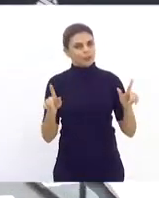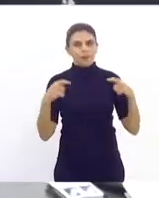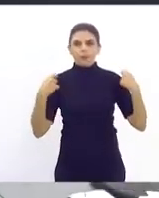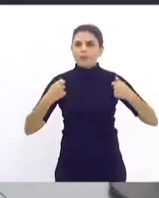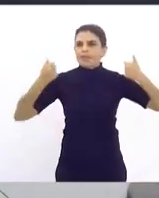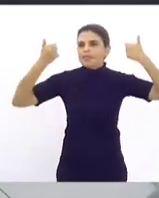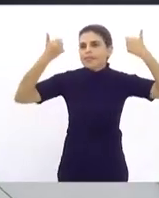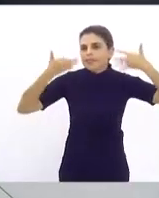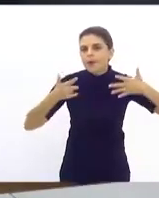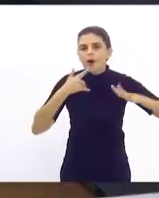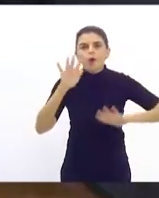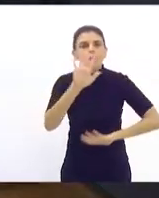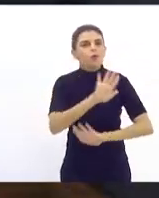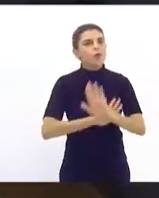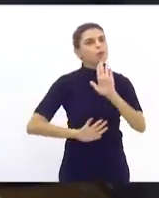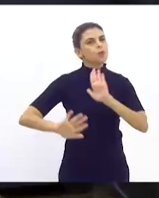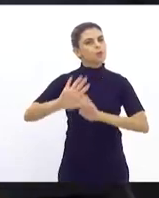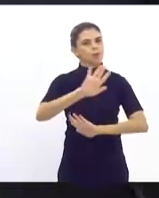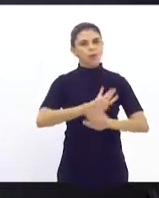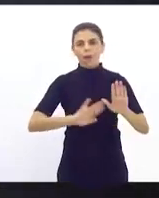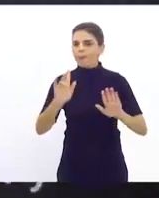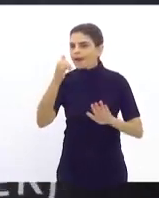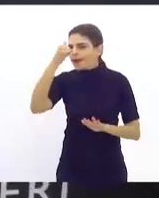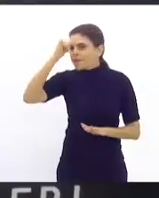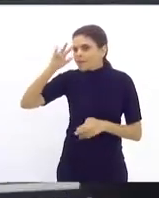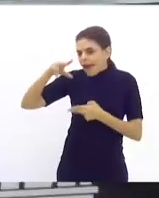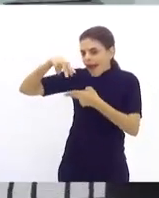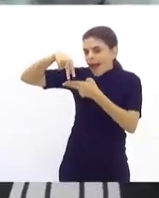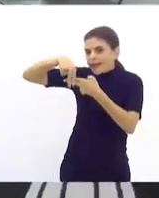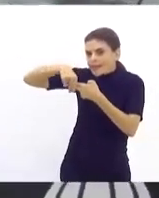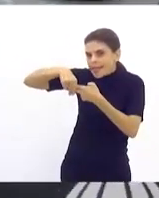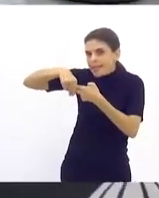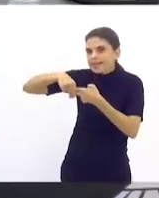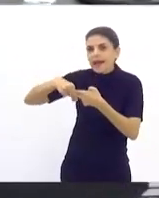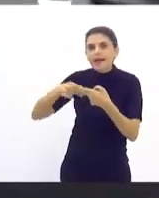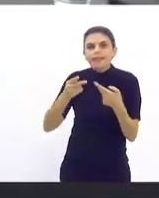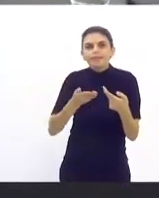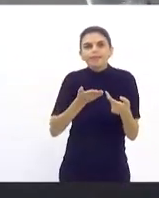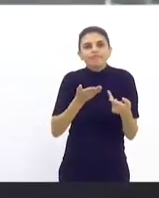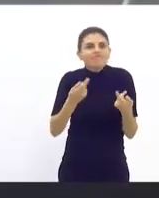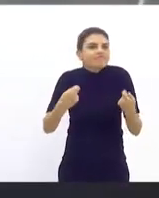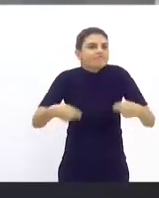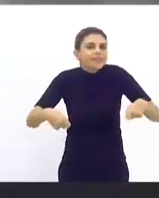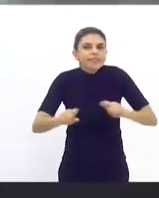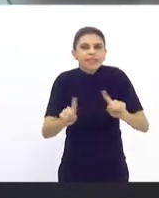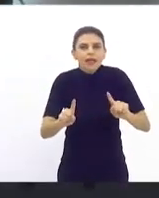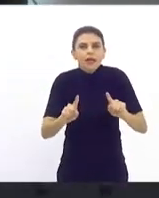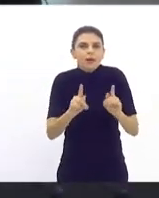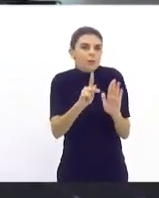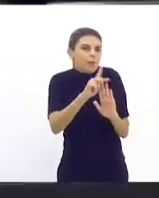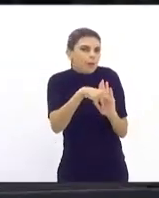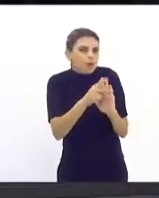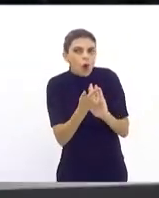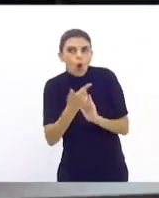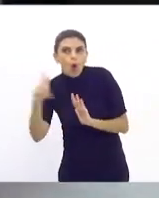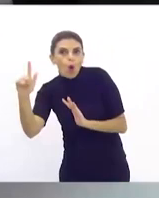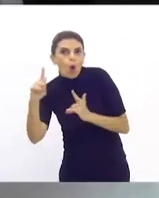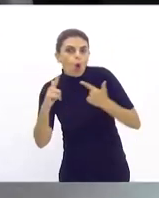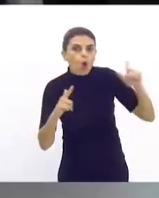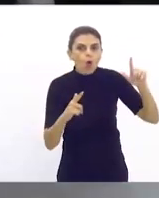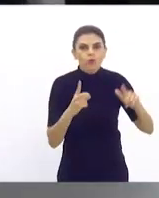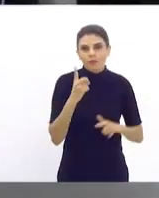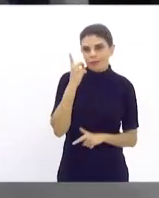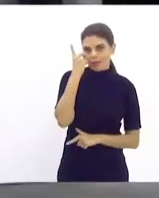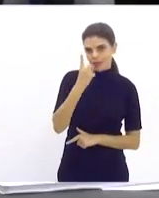fazer cuidadosamente para não anexar de forma desnecessária projetos de outros deputados